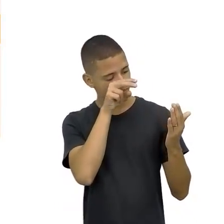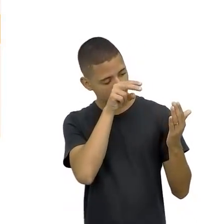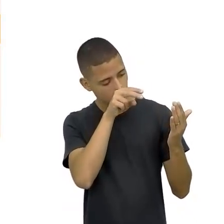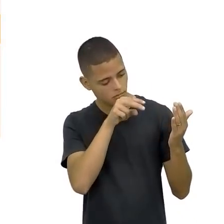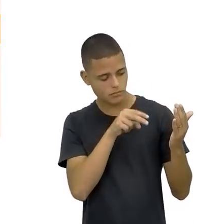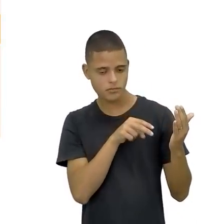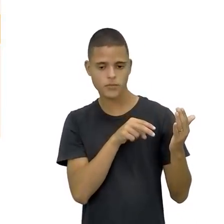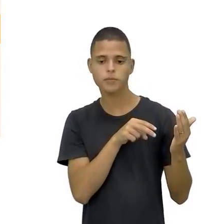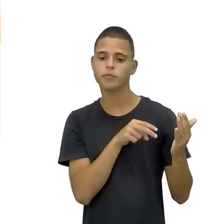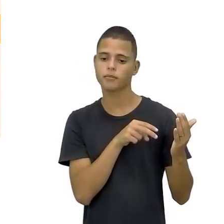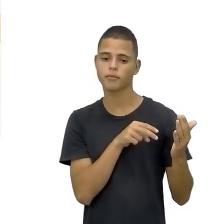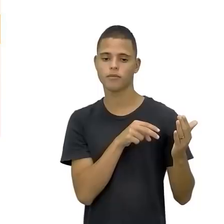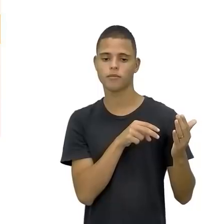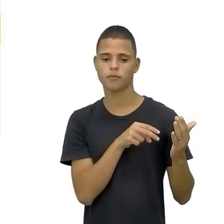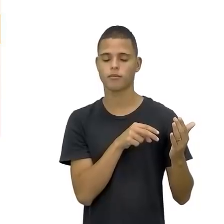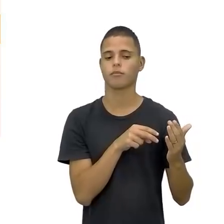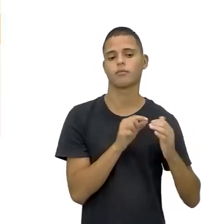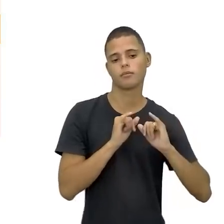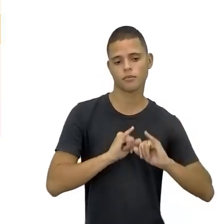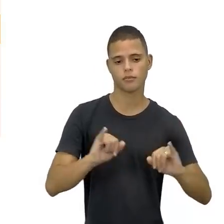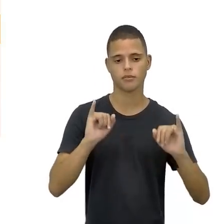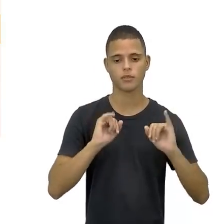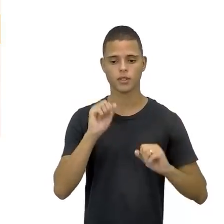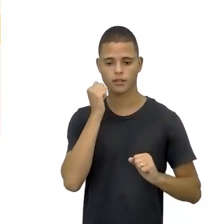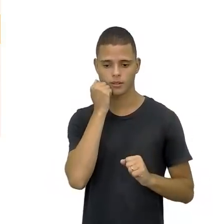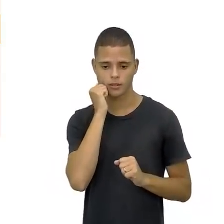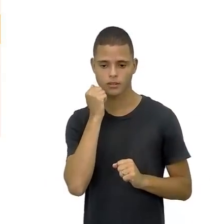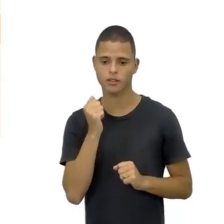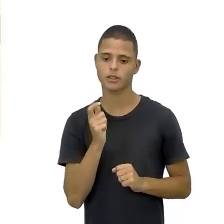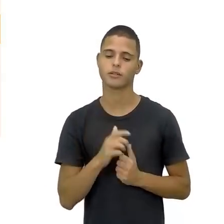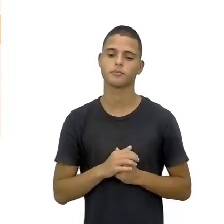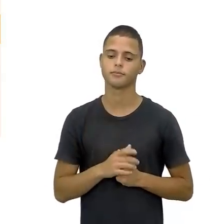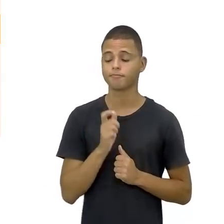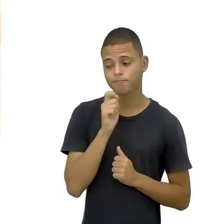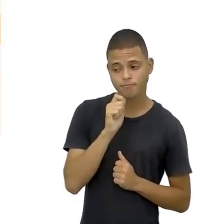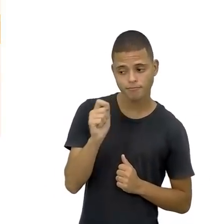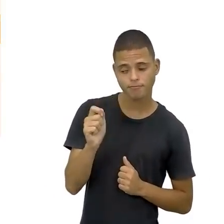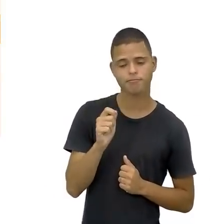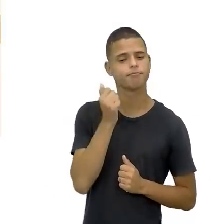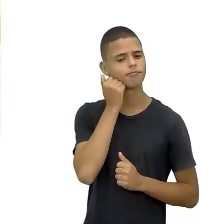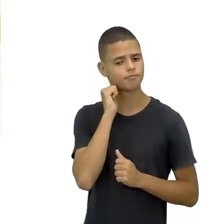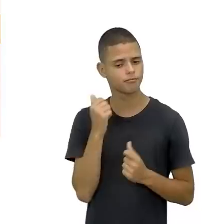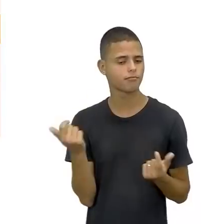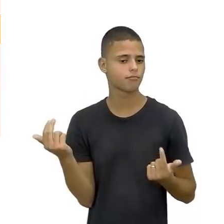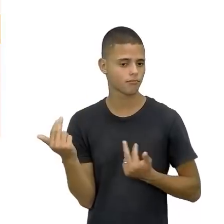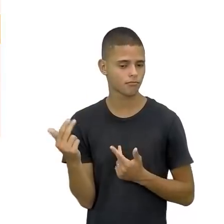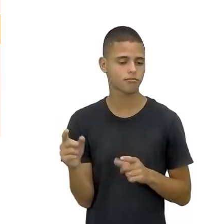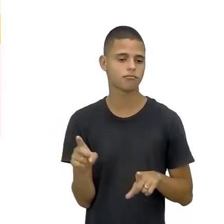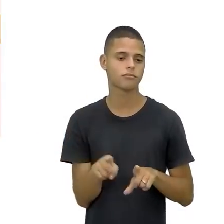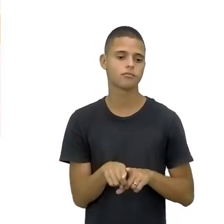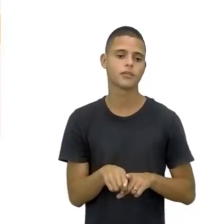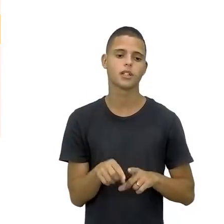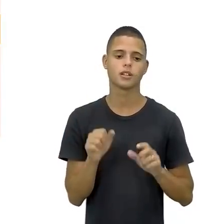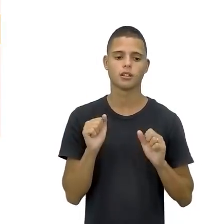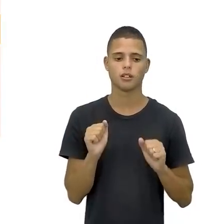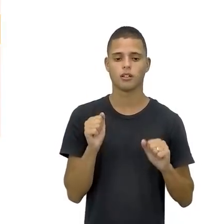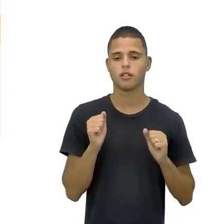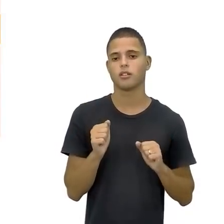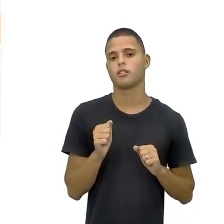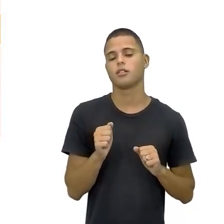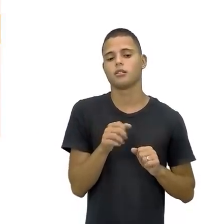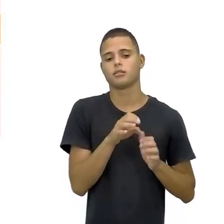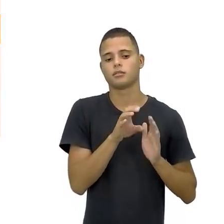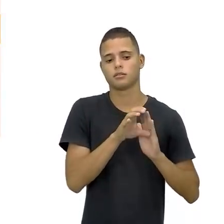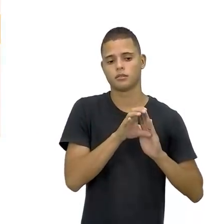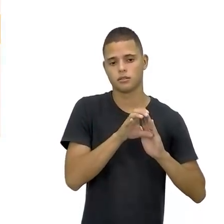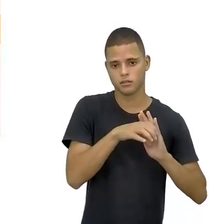que é divulgação científica, reportagens científicas também, né? Nesse caso, ela pode levar também outros contextos